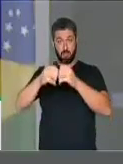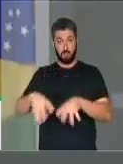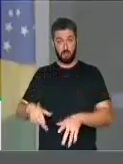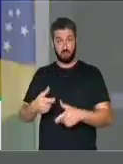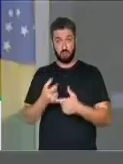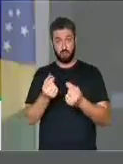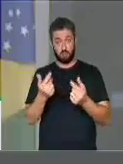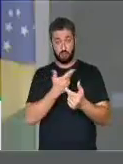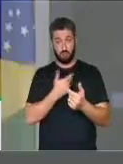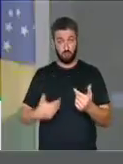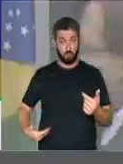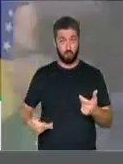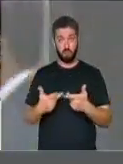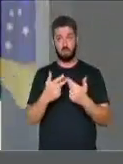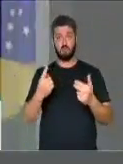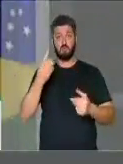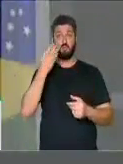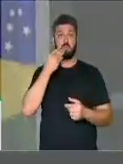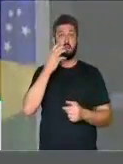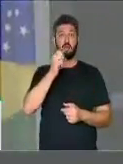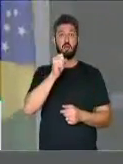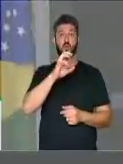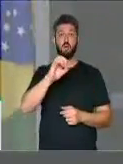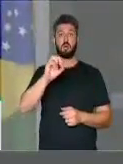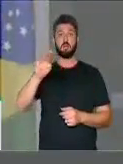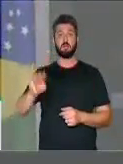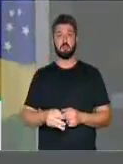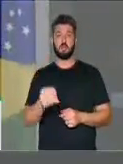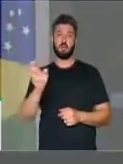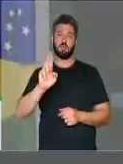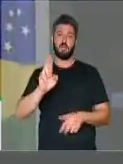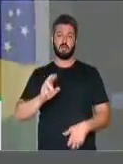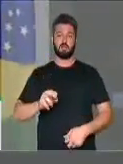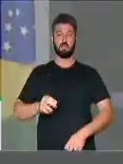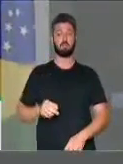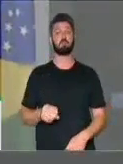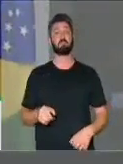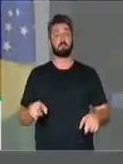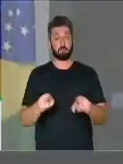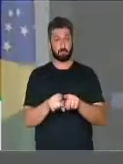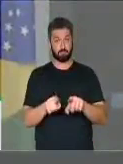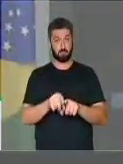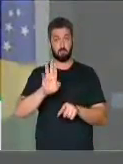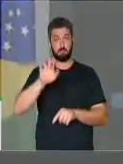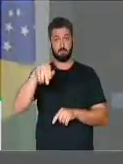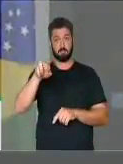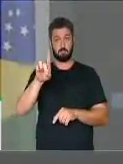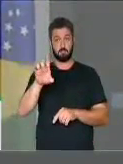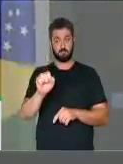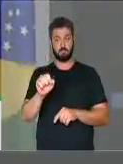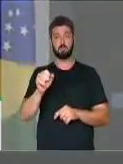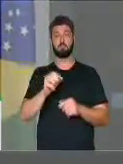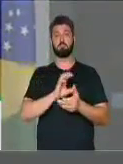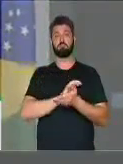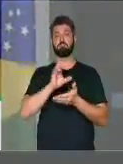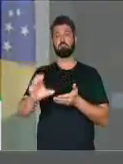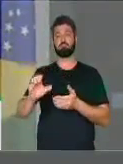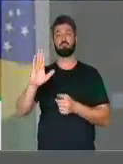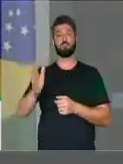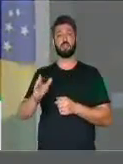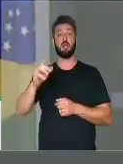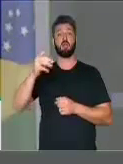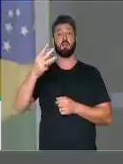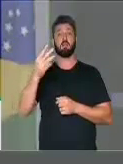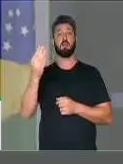erário público chegam a 1 bilhão e 800 milhões de reais. Além disso, o BNDES aportou na JBS